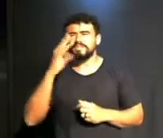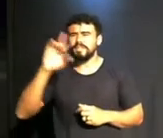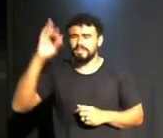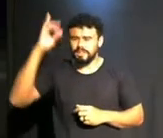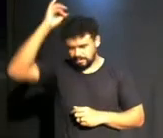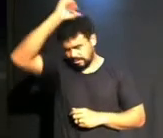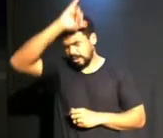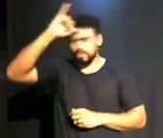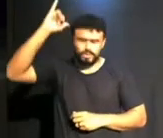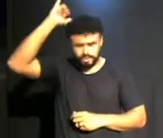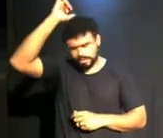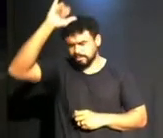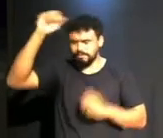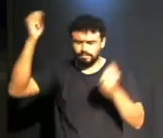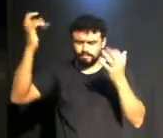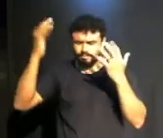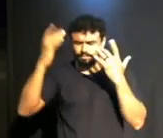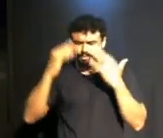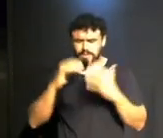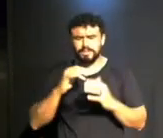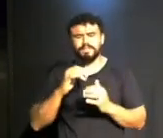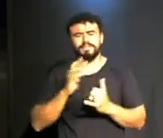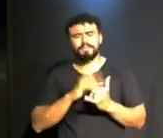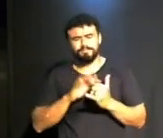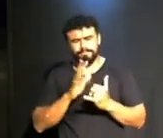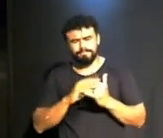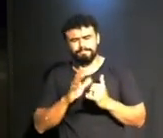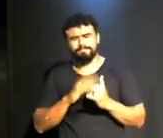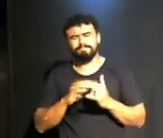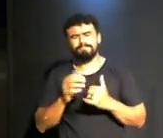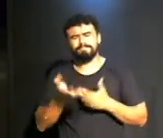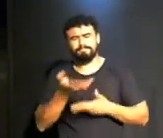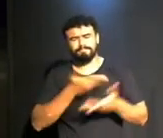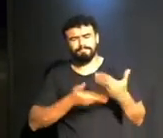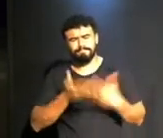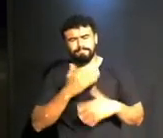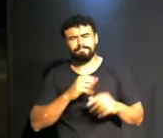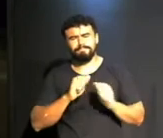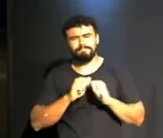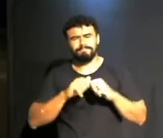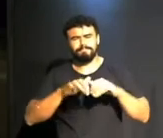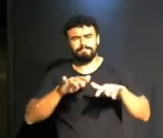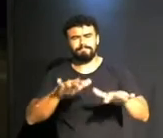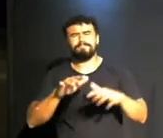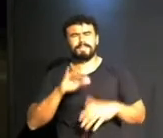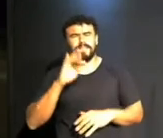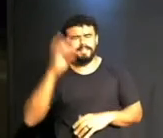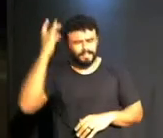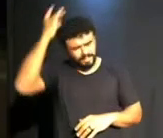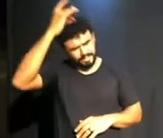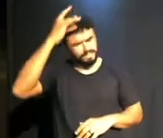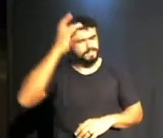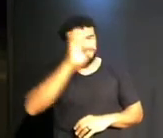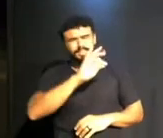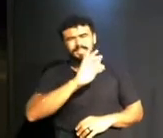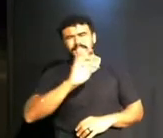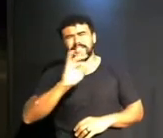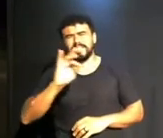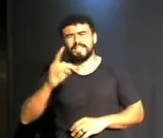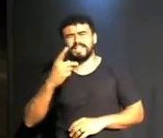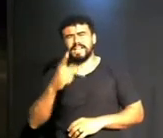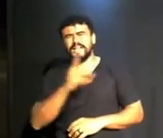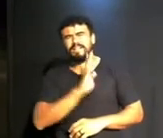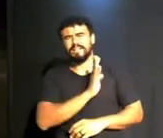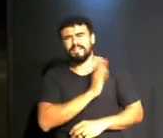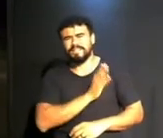pela unção para que através da internet por meio do YouTube anglicana comunhão vai em cada lá alcança